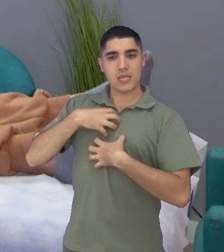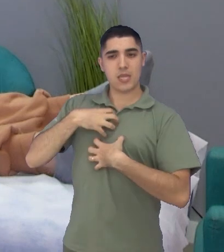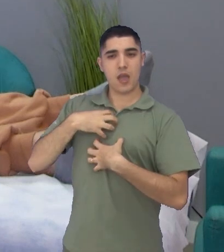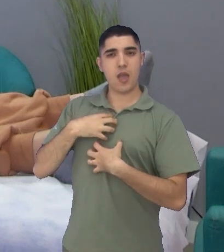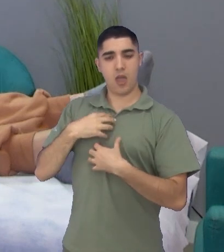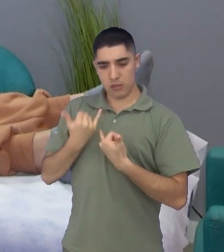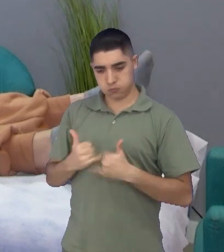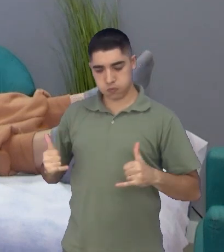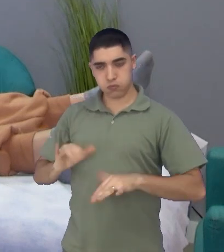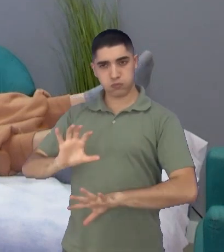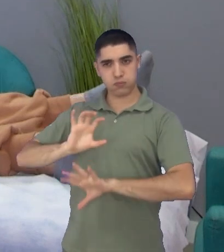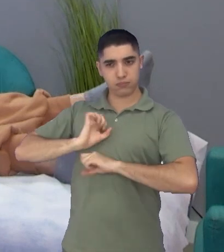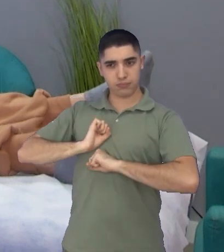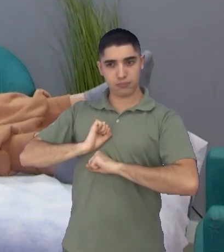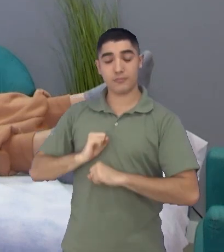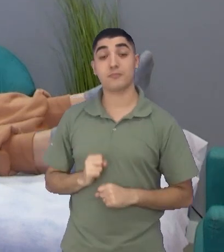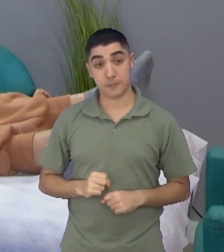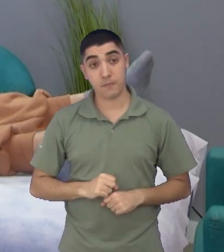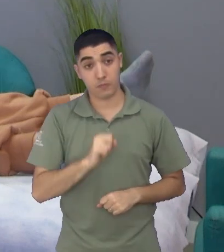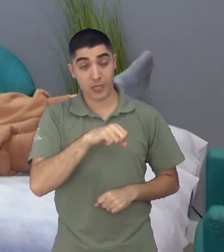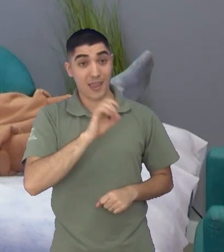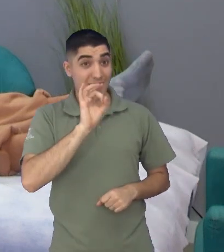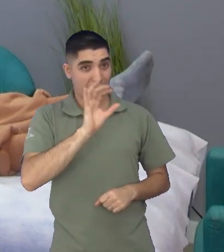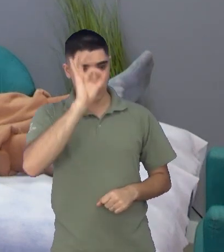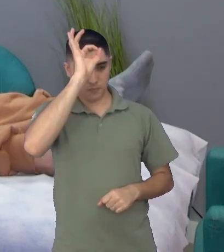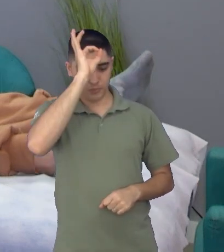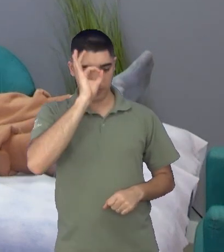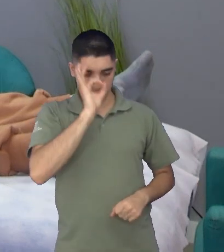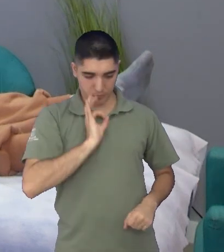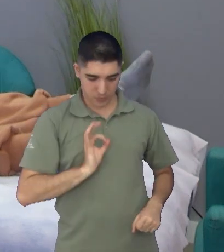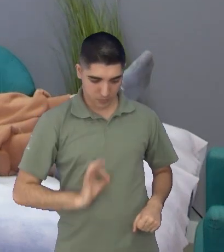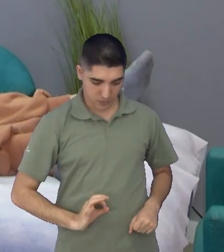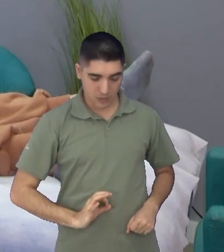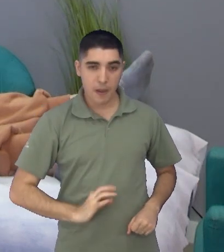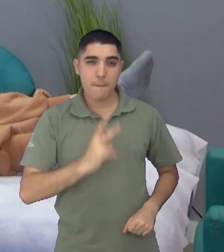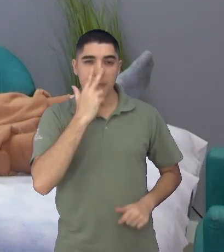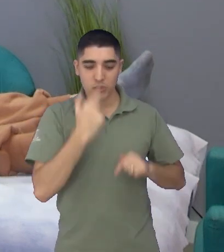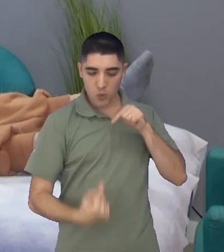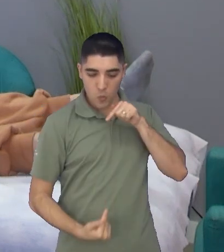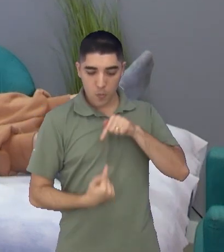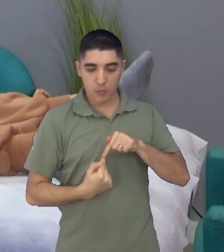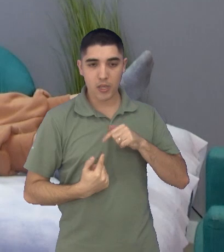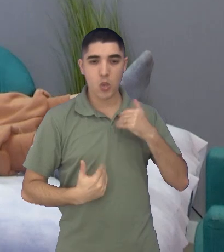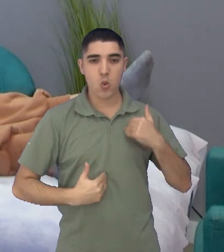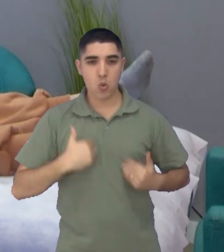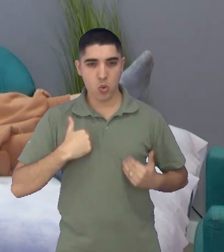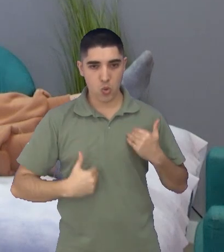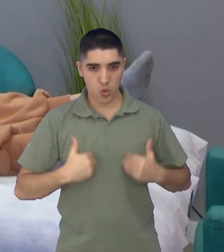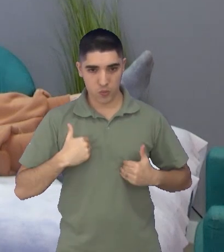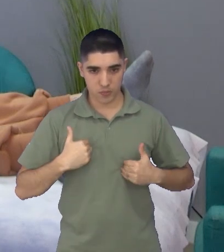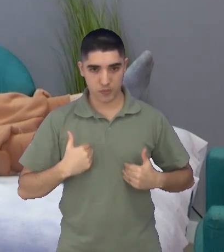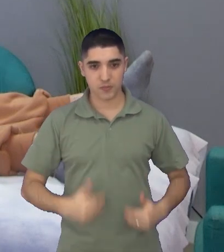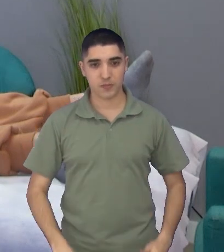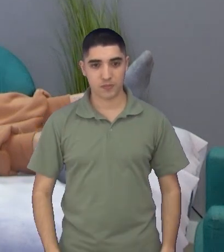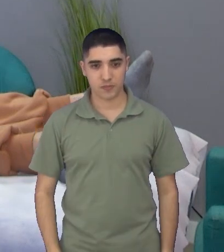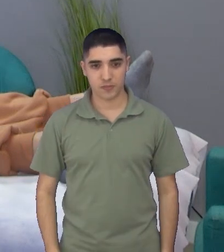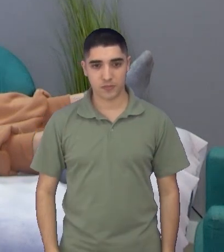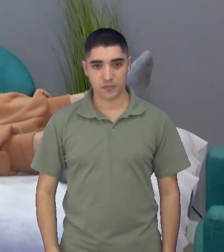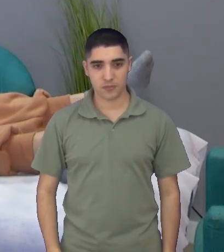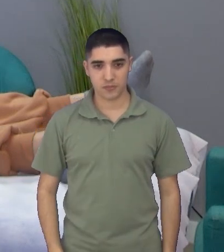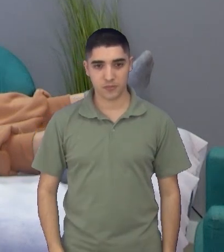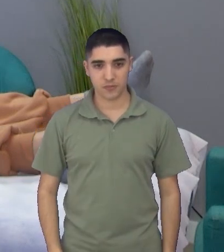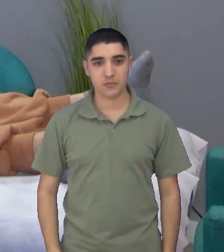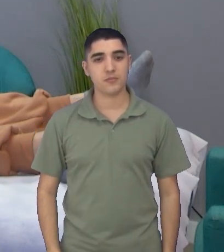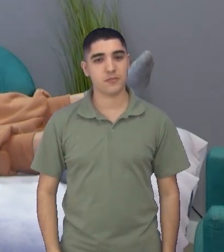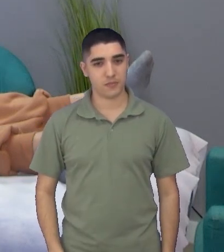a energia. Cada centro energético corresponde a uma glândula energética. Vai posicionar aqui. Isso. Testa. Bem aqui no